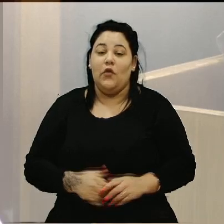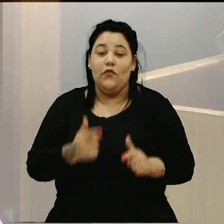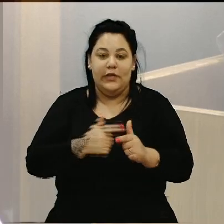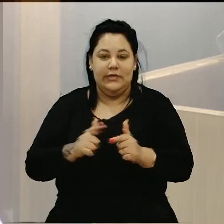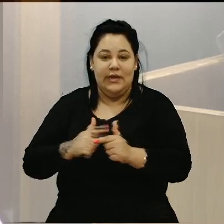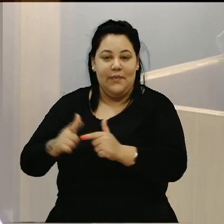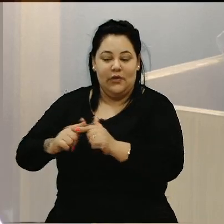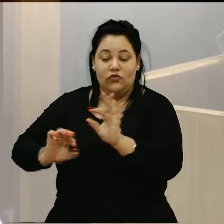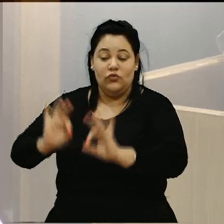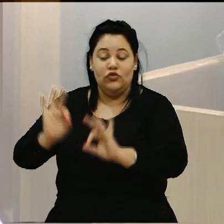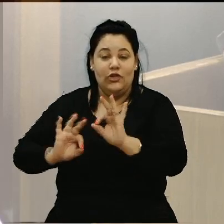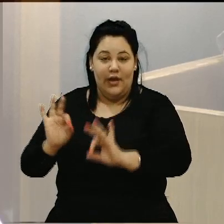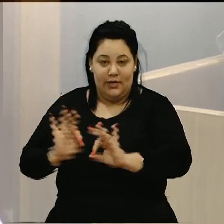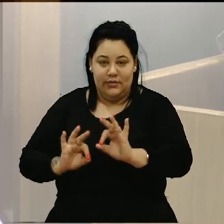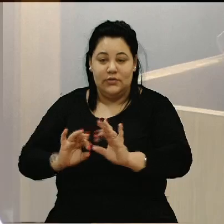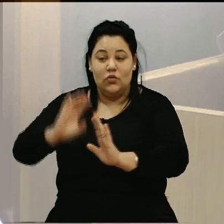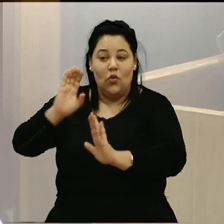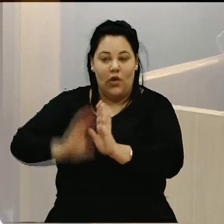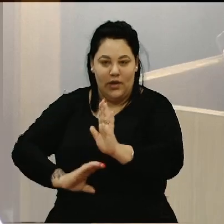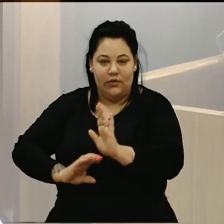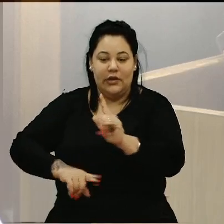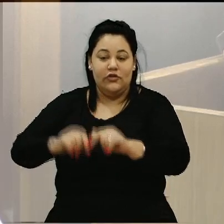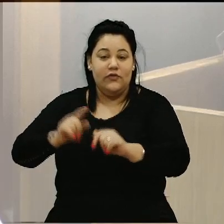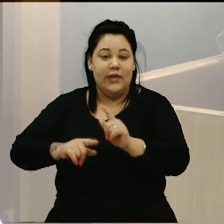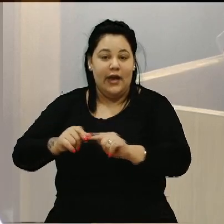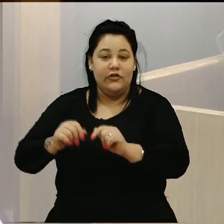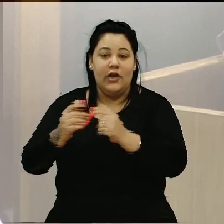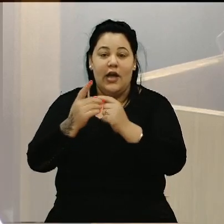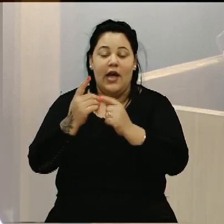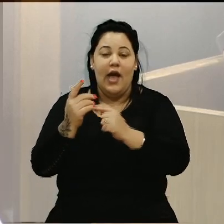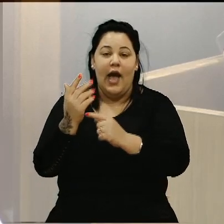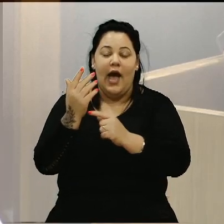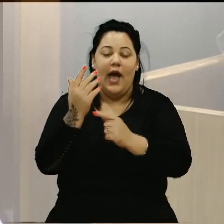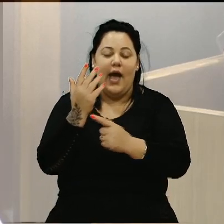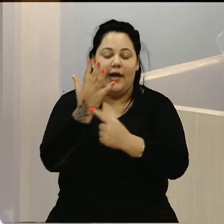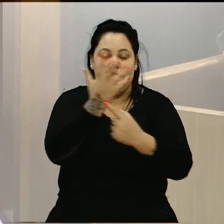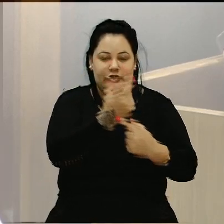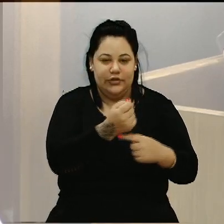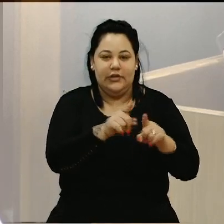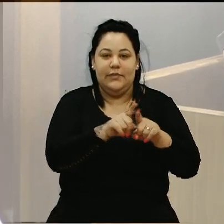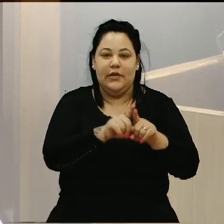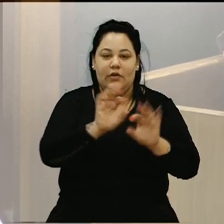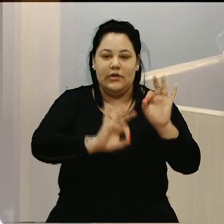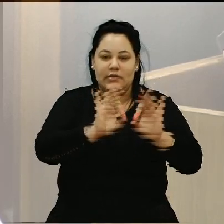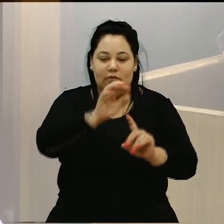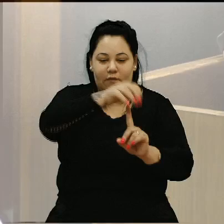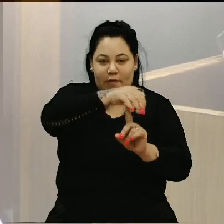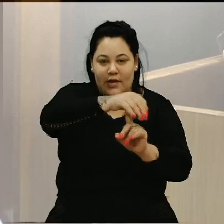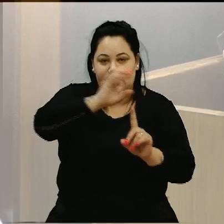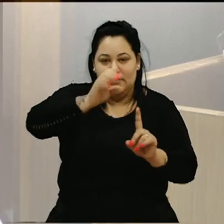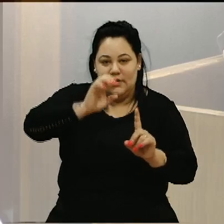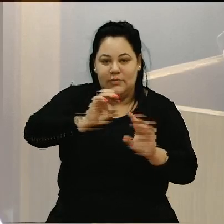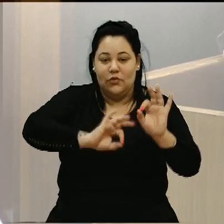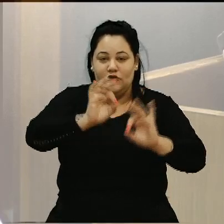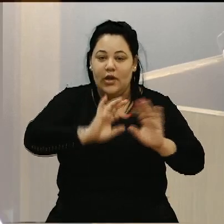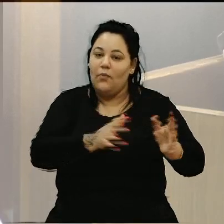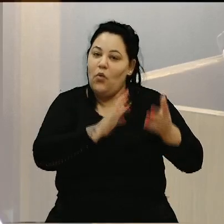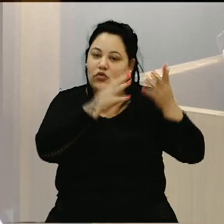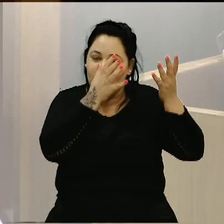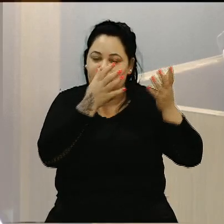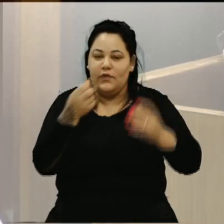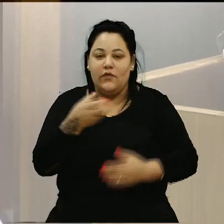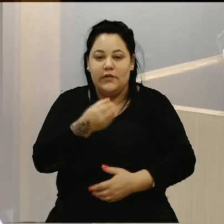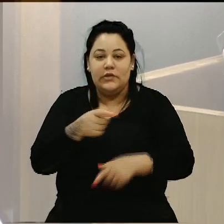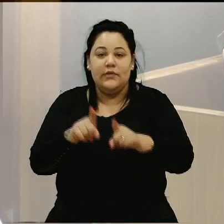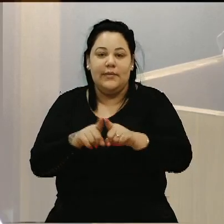extracurriculares em atividades artísticas. Organização de feiras de ciências e projetos que incentivem a inovação.